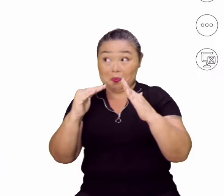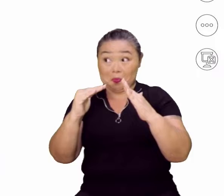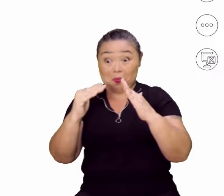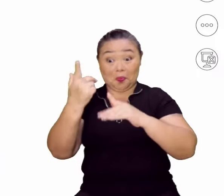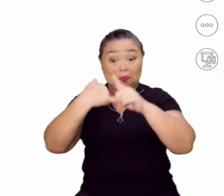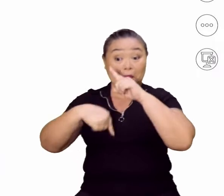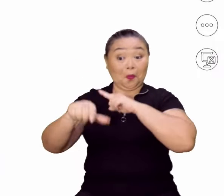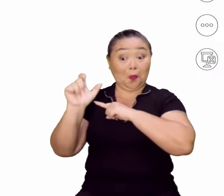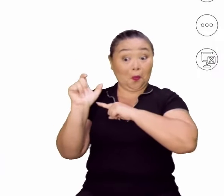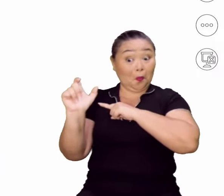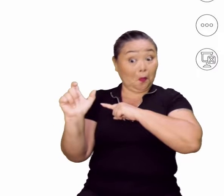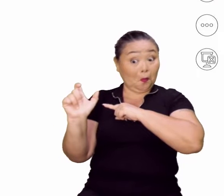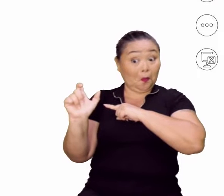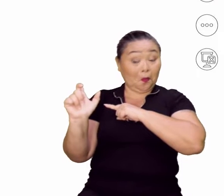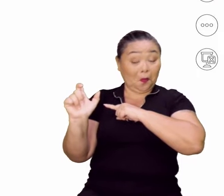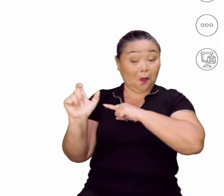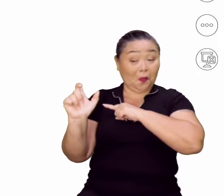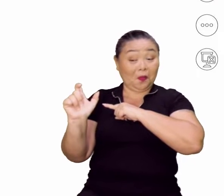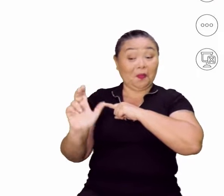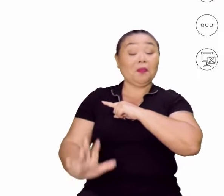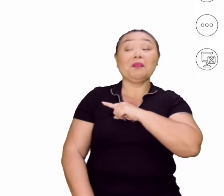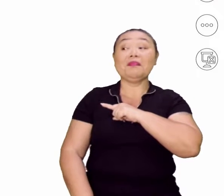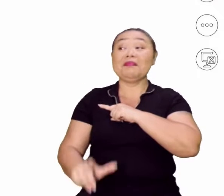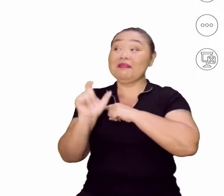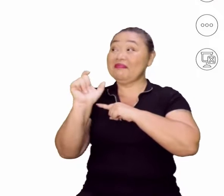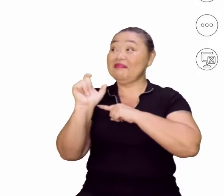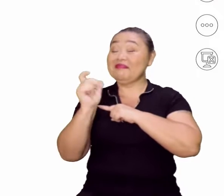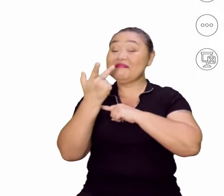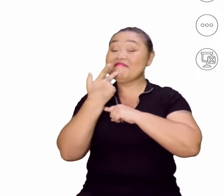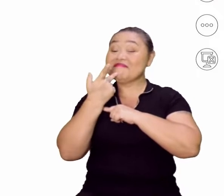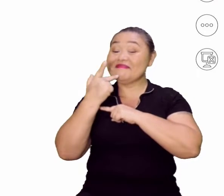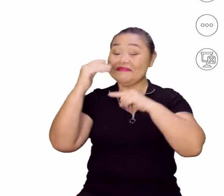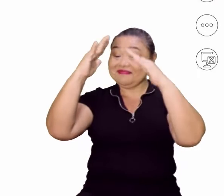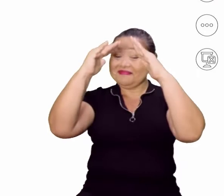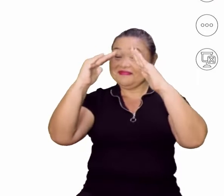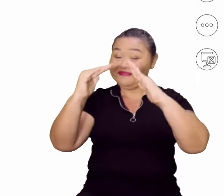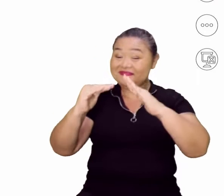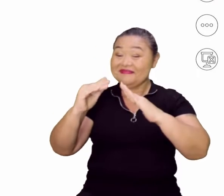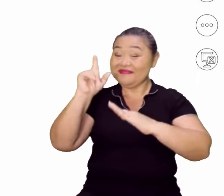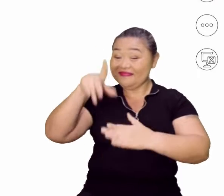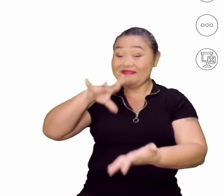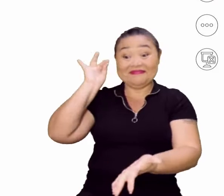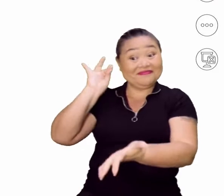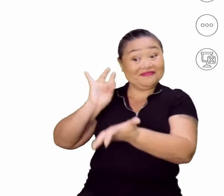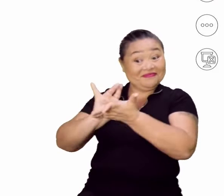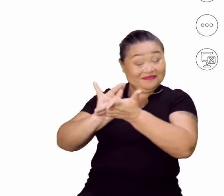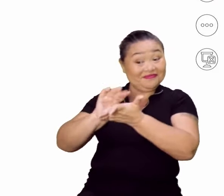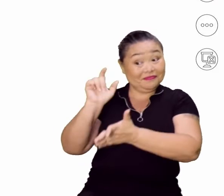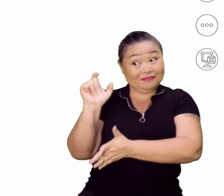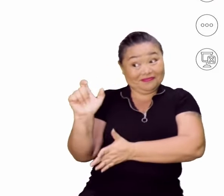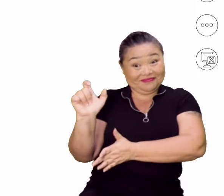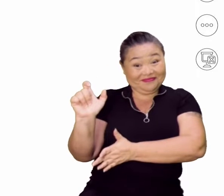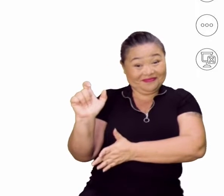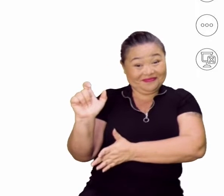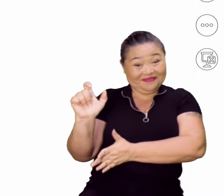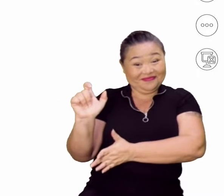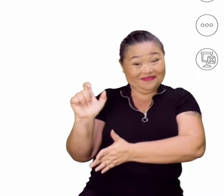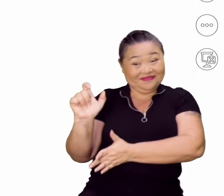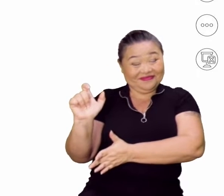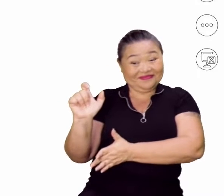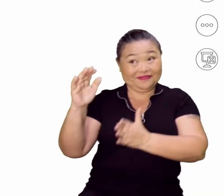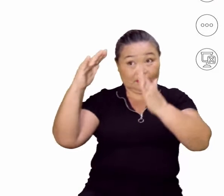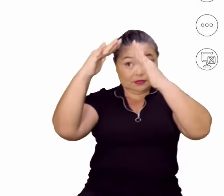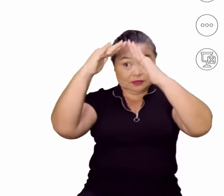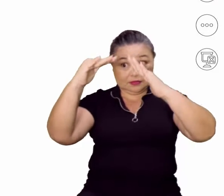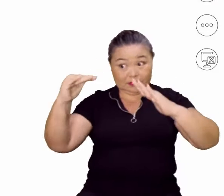etimologicamente falando, né? Olha, a Japa já me olhou. Quando você vê uma pirâmide como ela realmente é, olha aí, ó, isso é uma